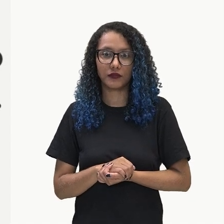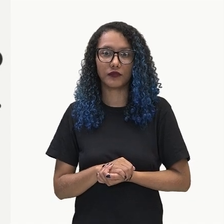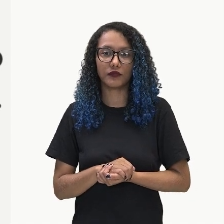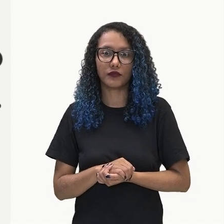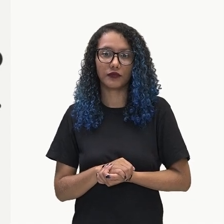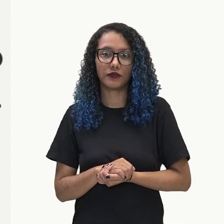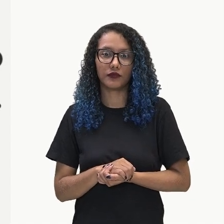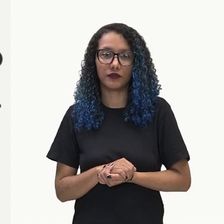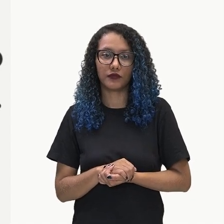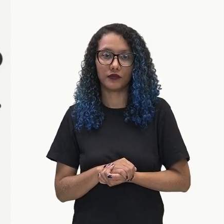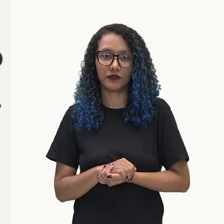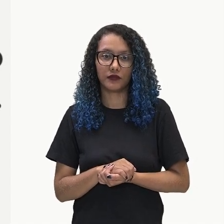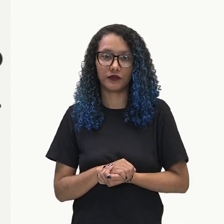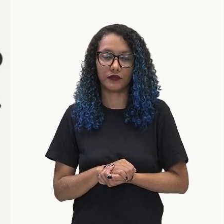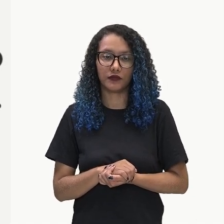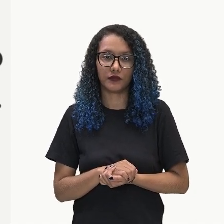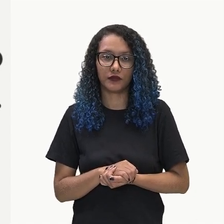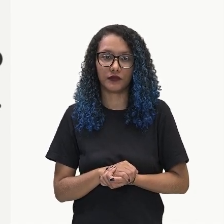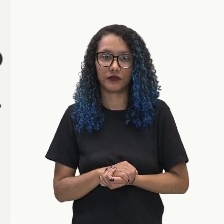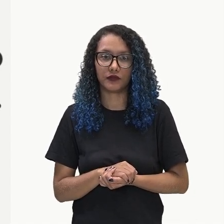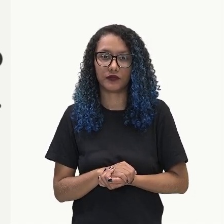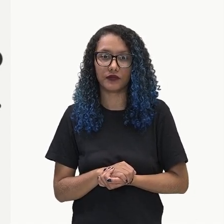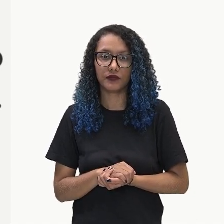são indicadas para